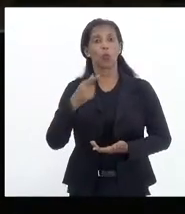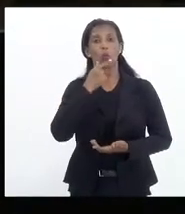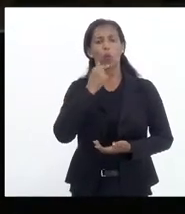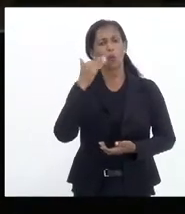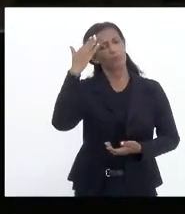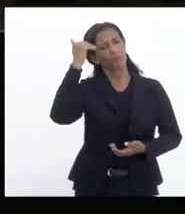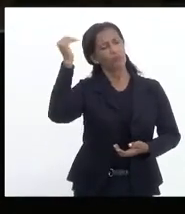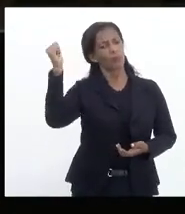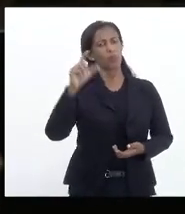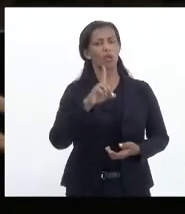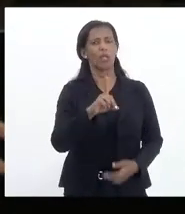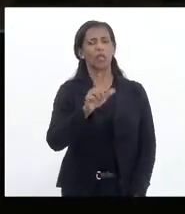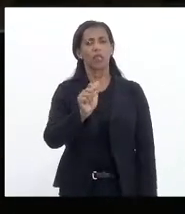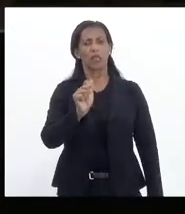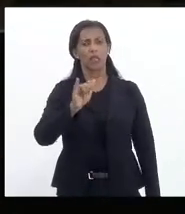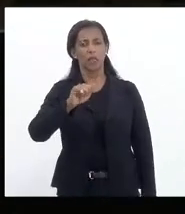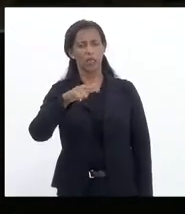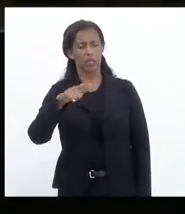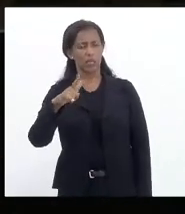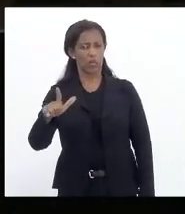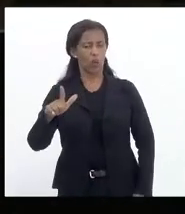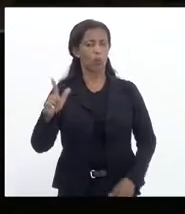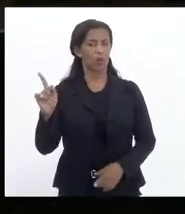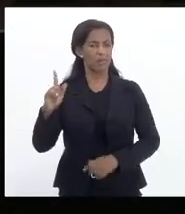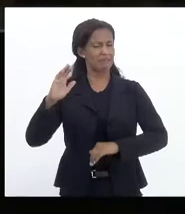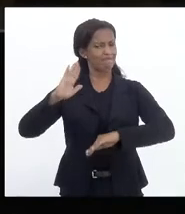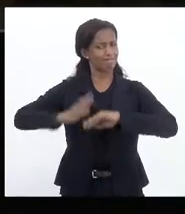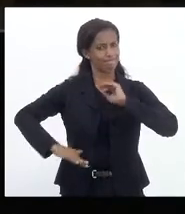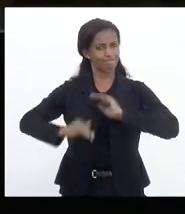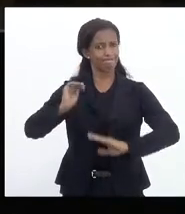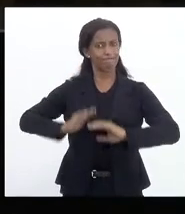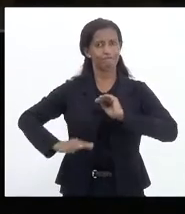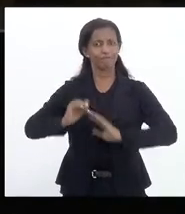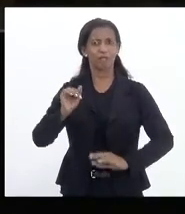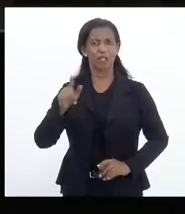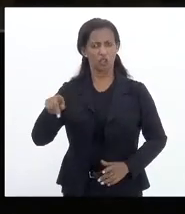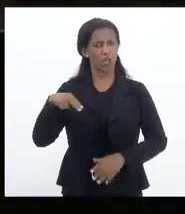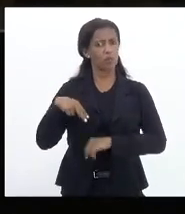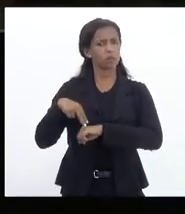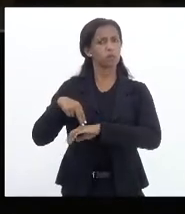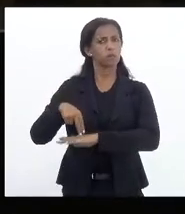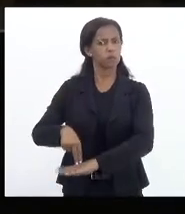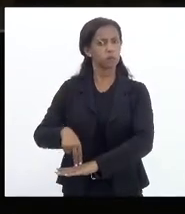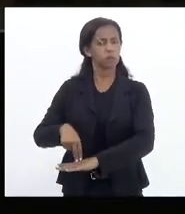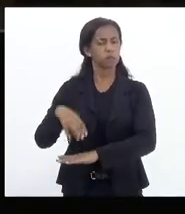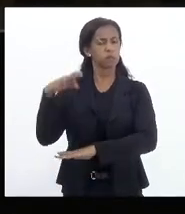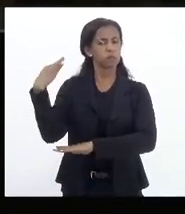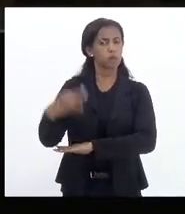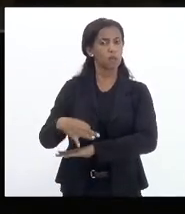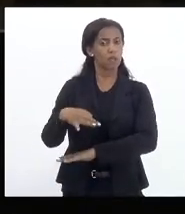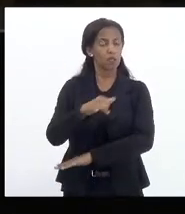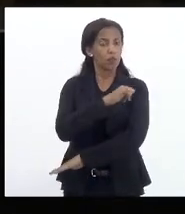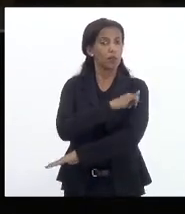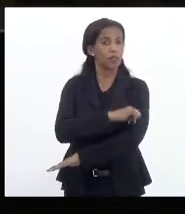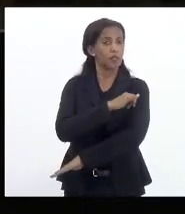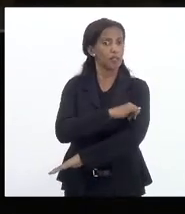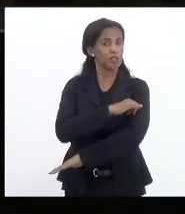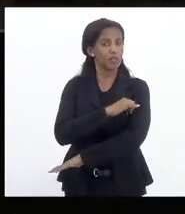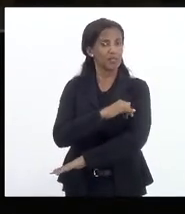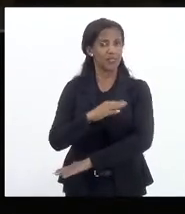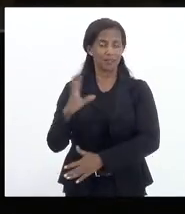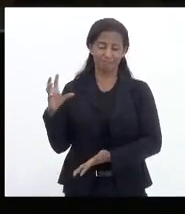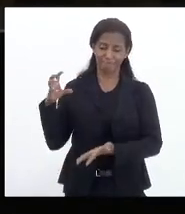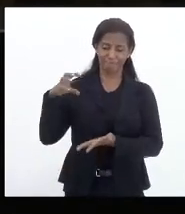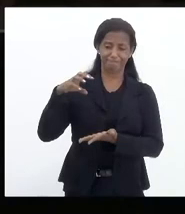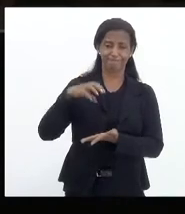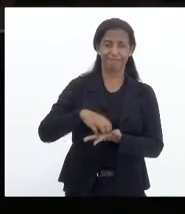pessoa que eu gosto muito prezo muito por ser uma pessoa competente já se posicionou claramente que o Rio de Janeiro é de